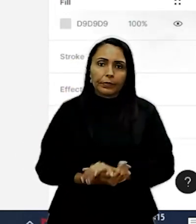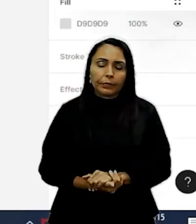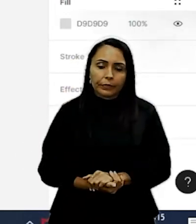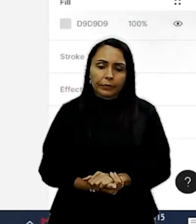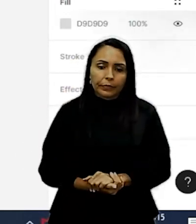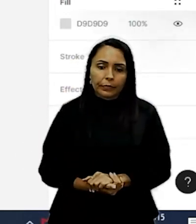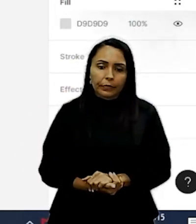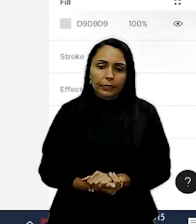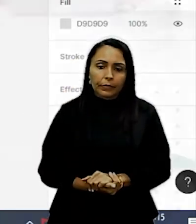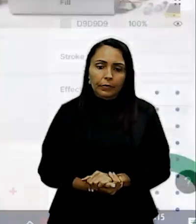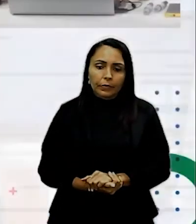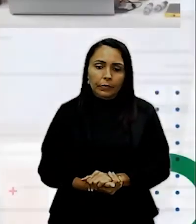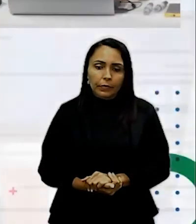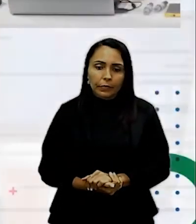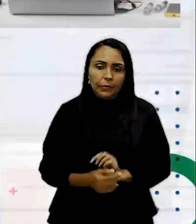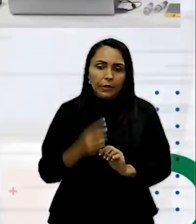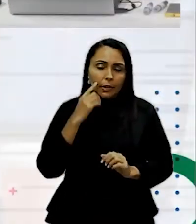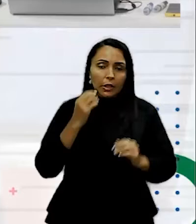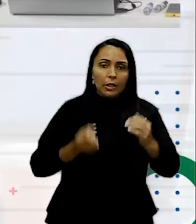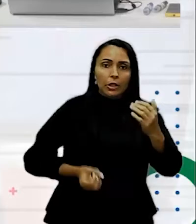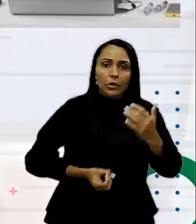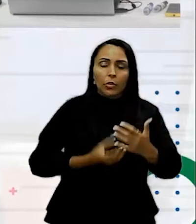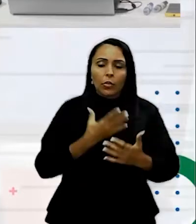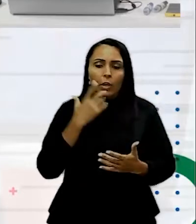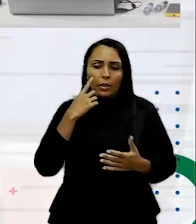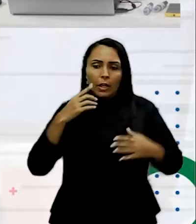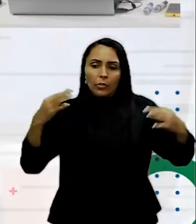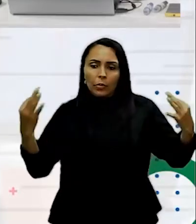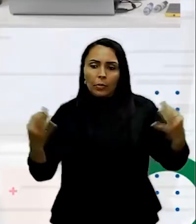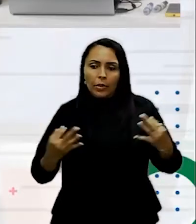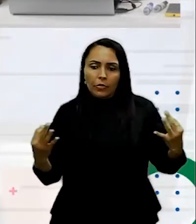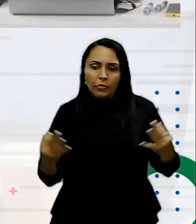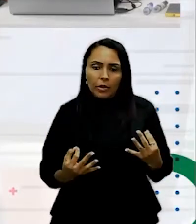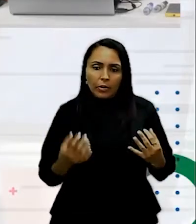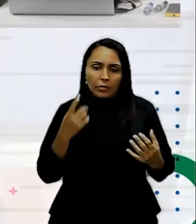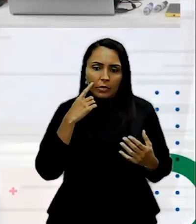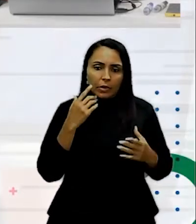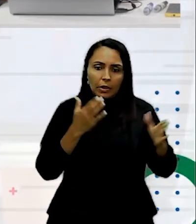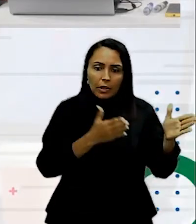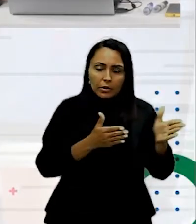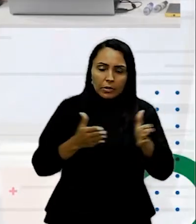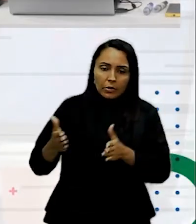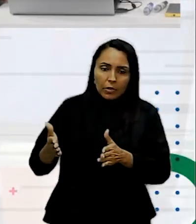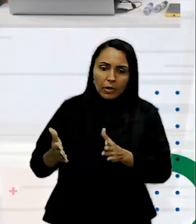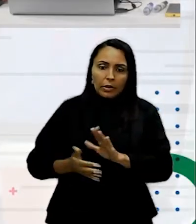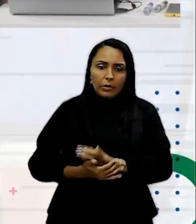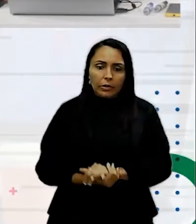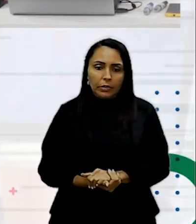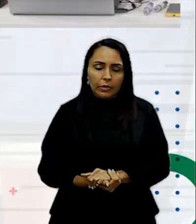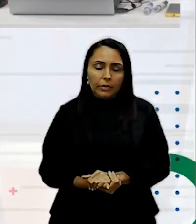viu? Ele criou um quadrado perfeito, lados iguais, da mesma forma.